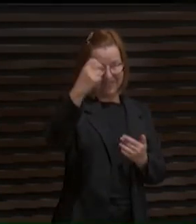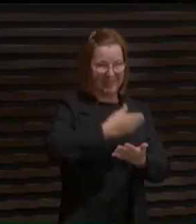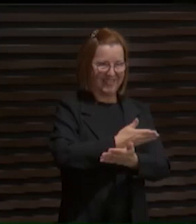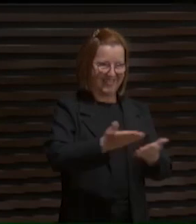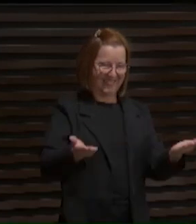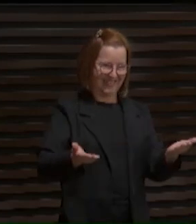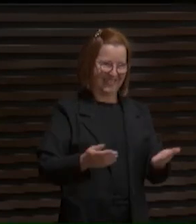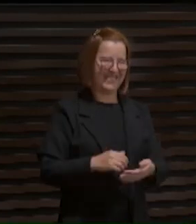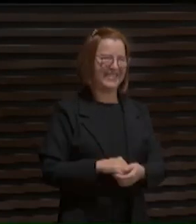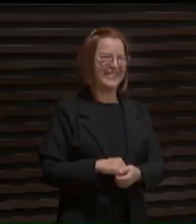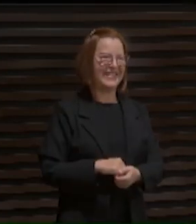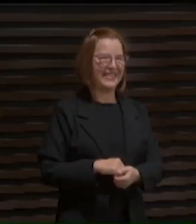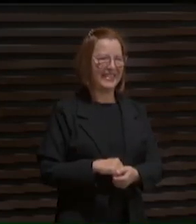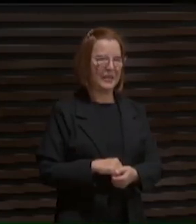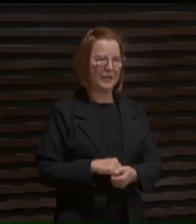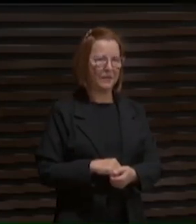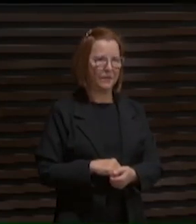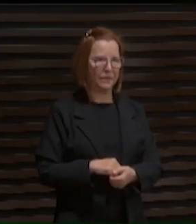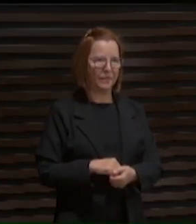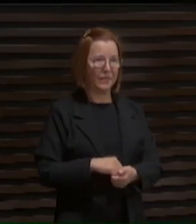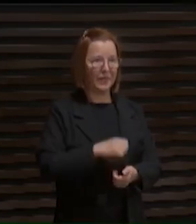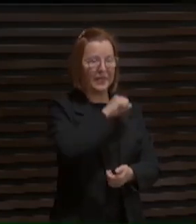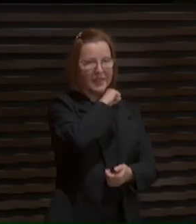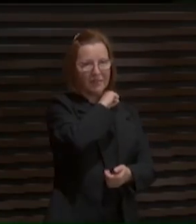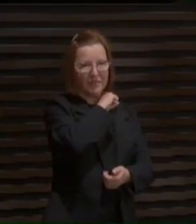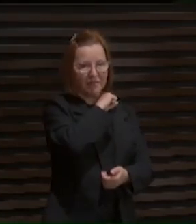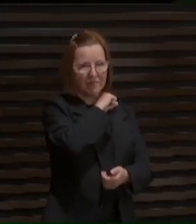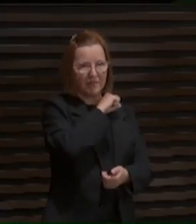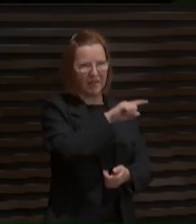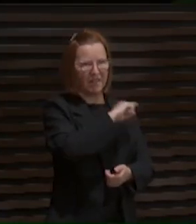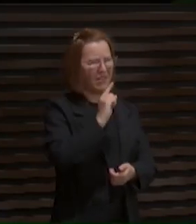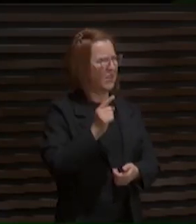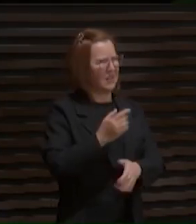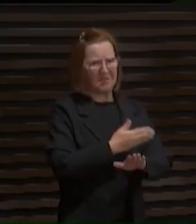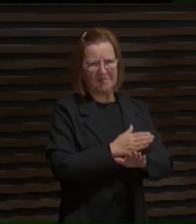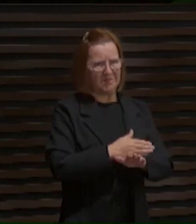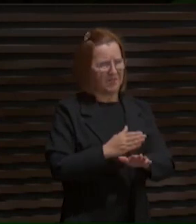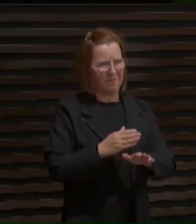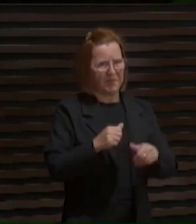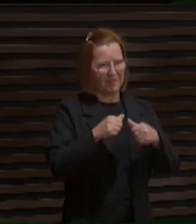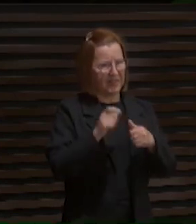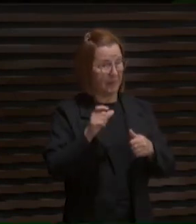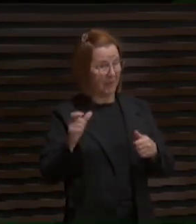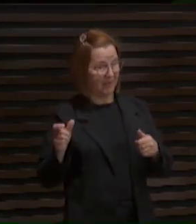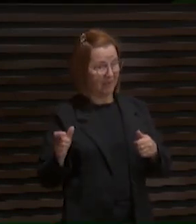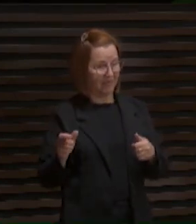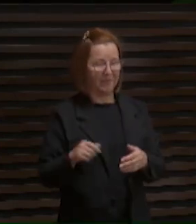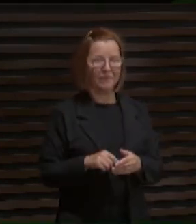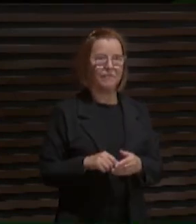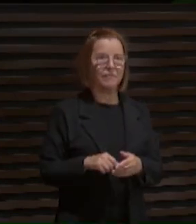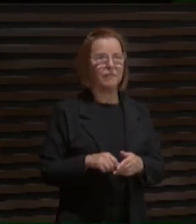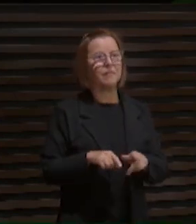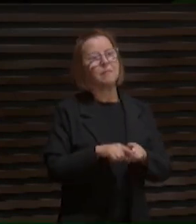de vocês. Sacrifício, a gente não está acostumado com essa linguagem, mas a gente já viu a seriedade